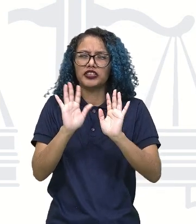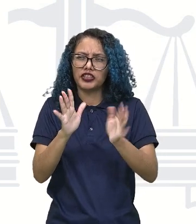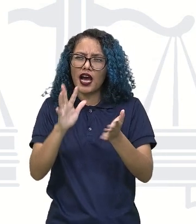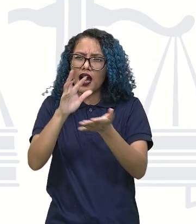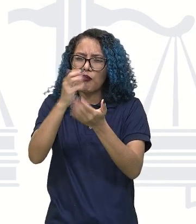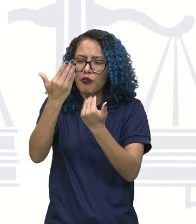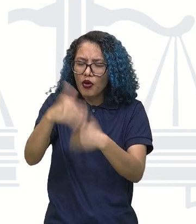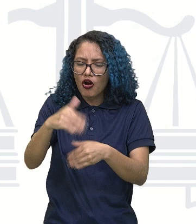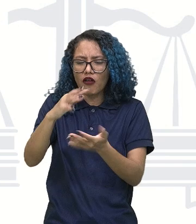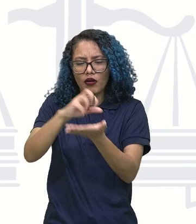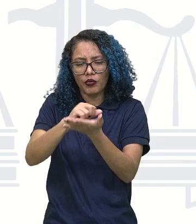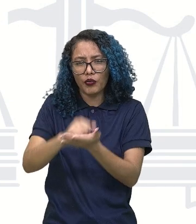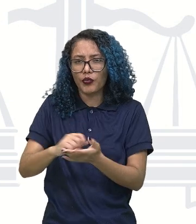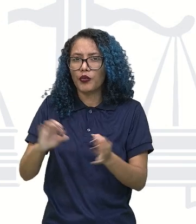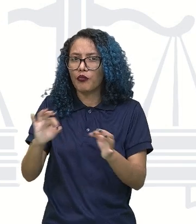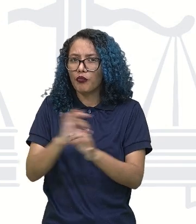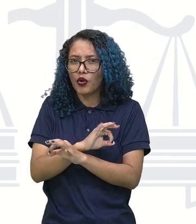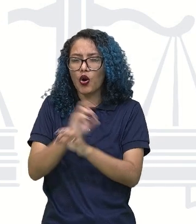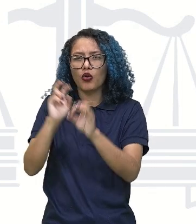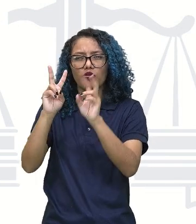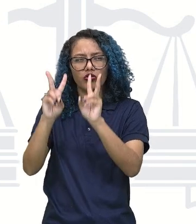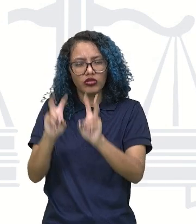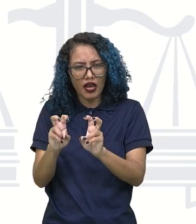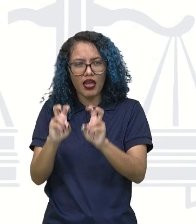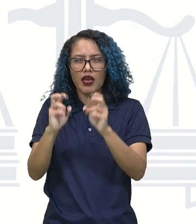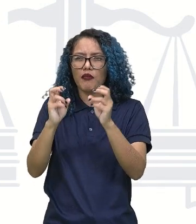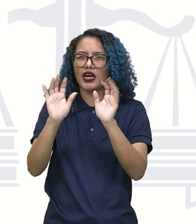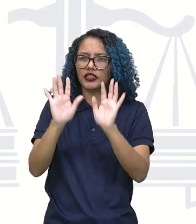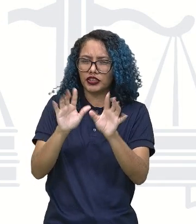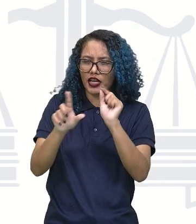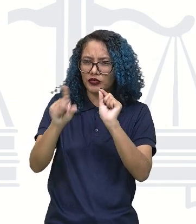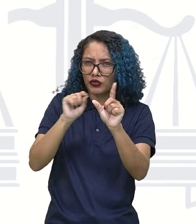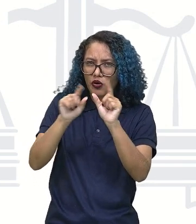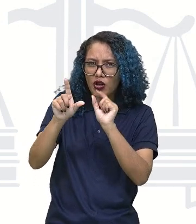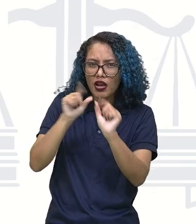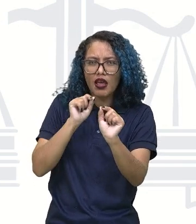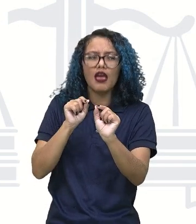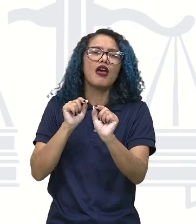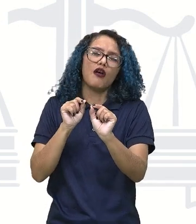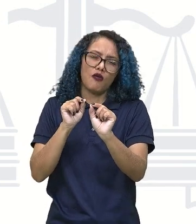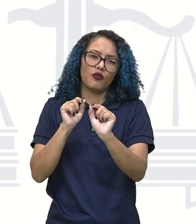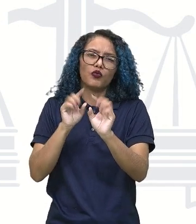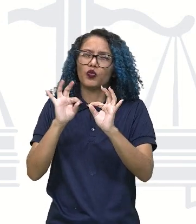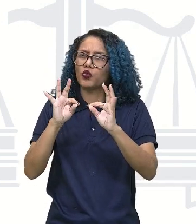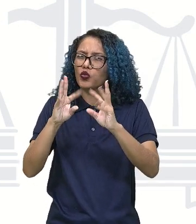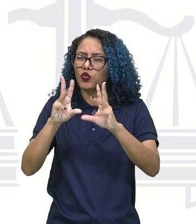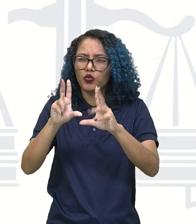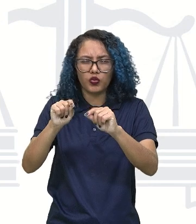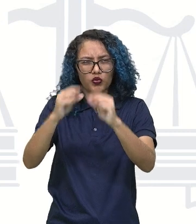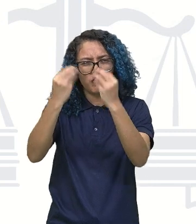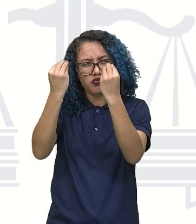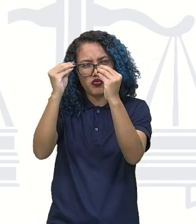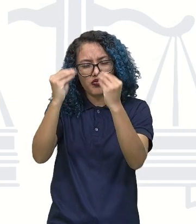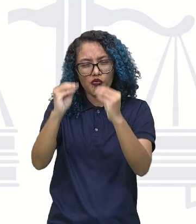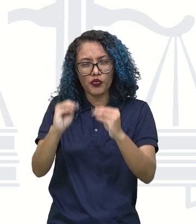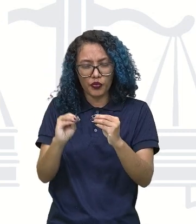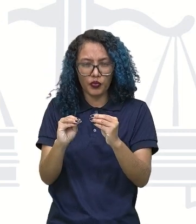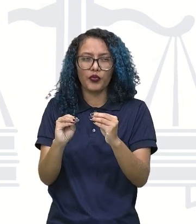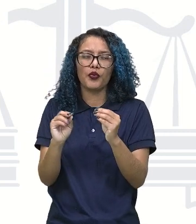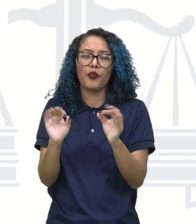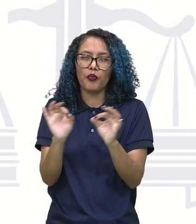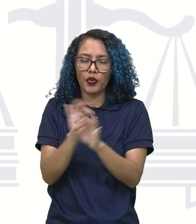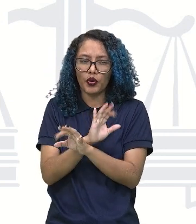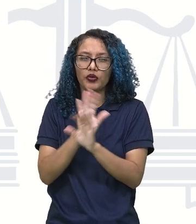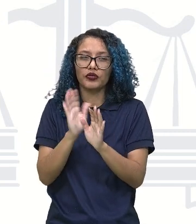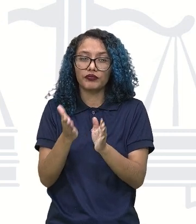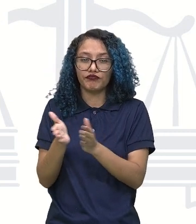de conhecimento, você selecionou a unidade temática, tudo selecionado. Só depois disso é que você